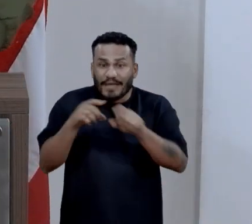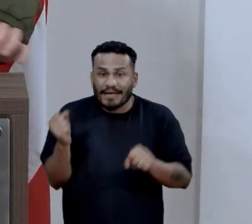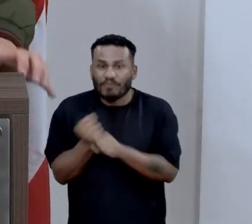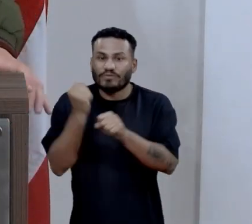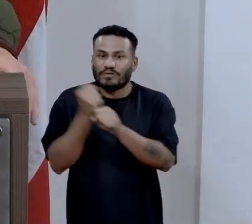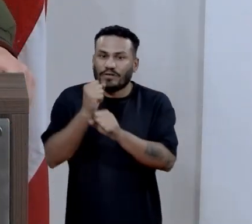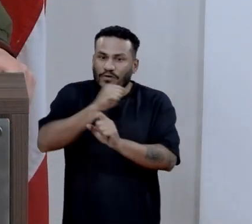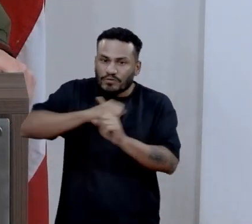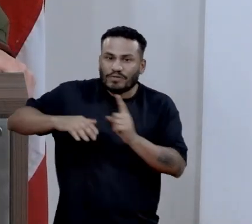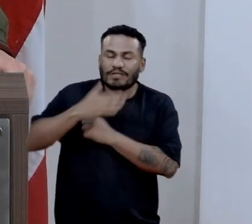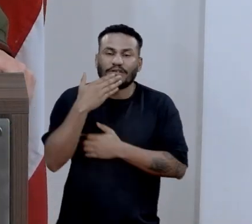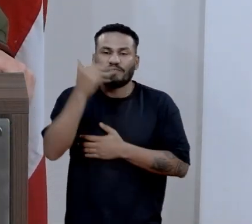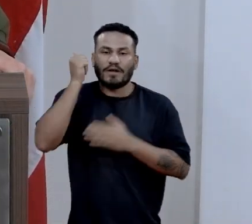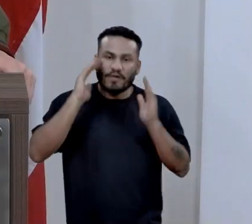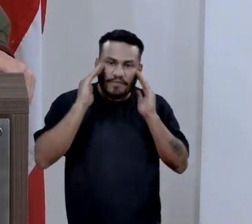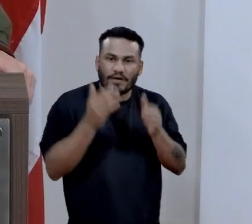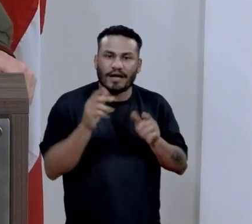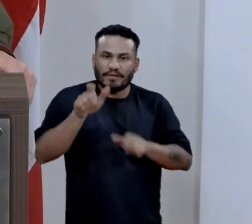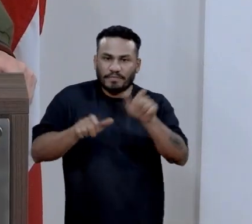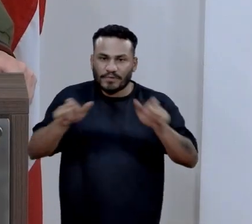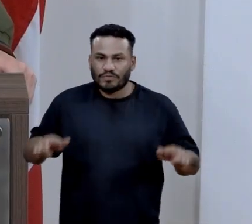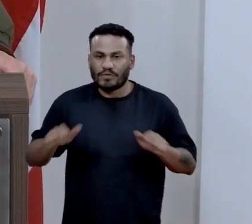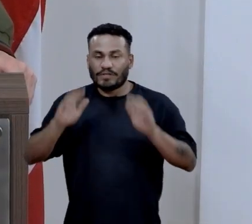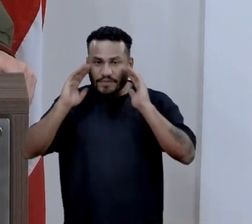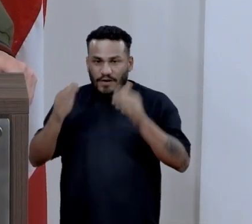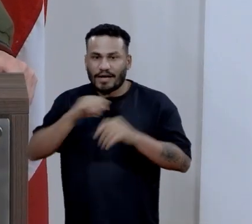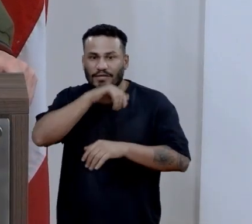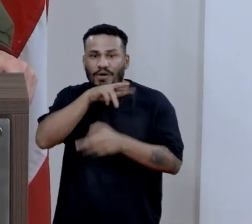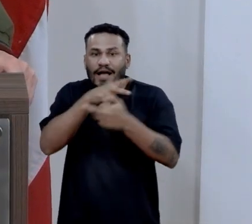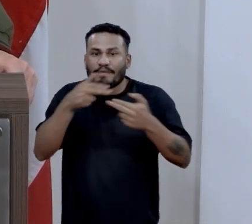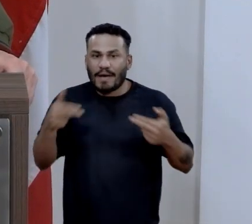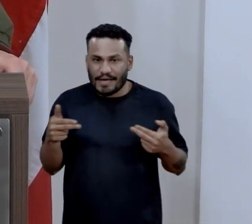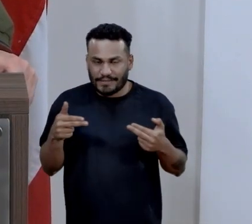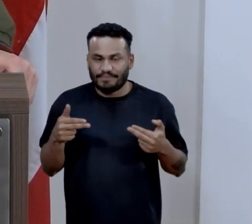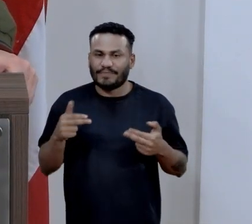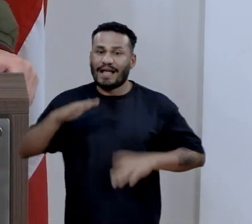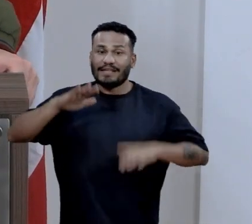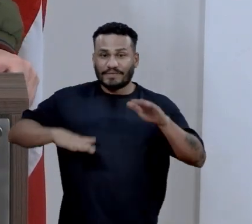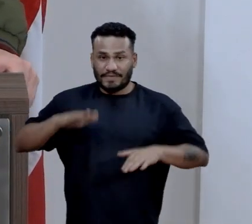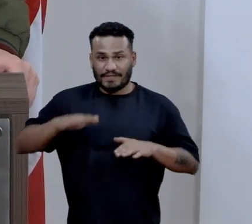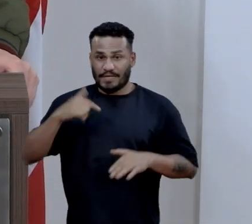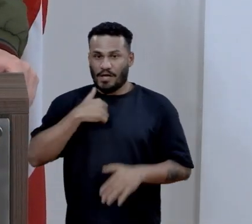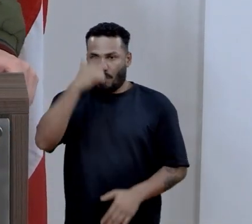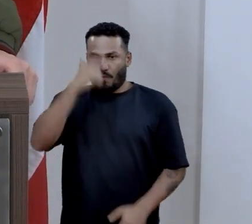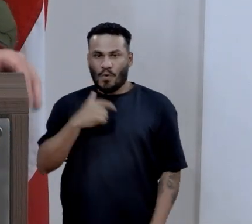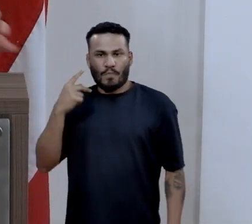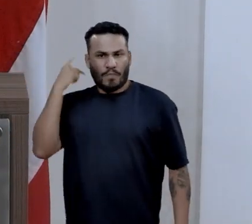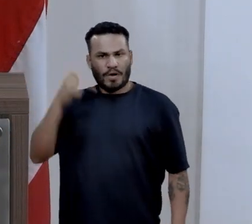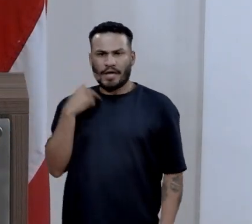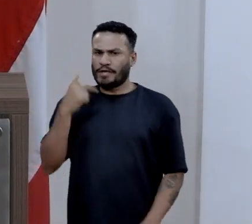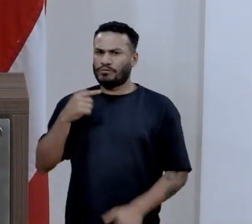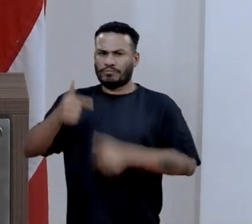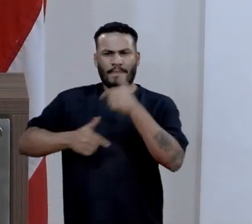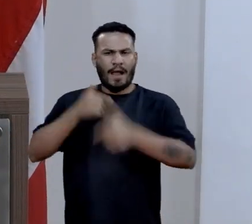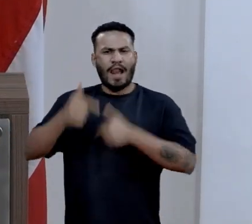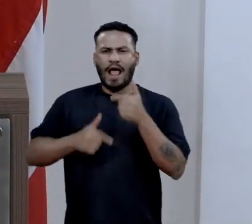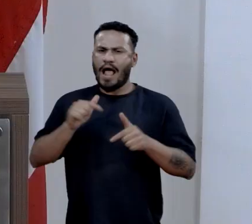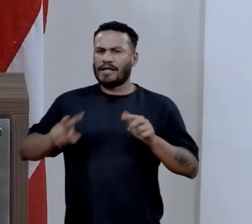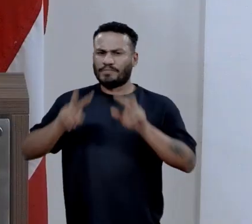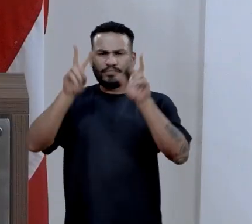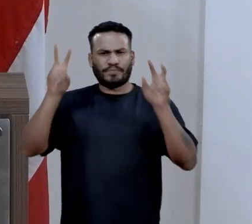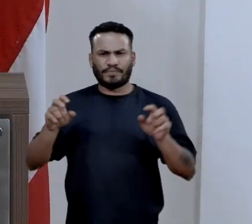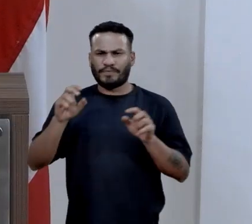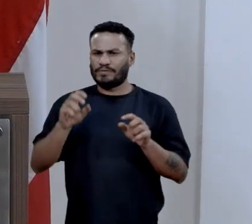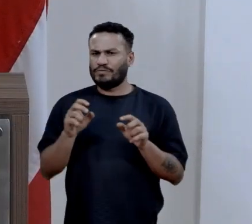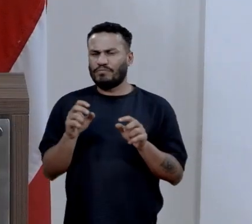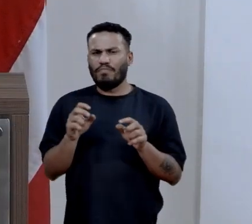de uma sociedade melhor, focada nas pessoas e focada nos animais. E sei que muitas vezes, por eu ser um político de muita bandeira, trabalhar muito mais o assunto,